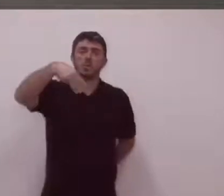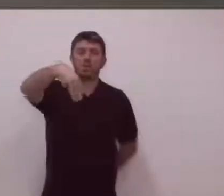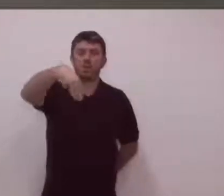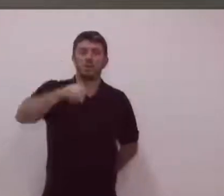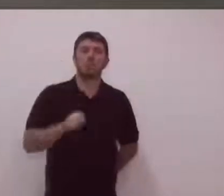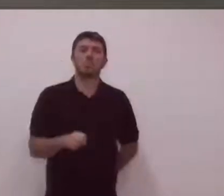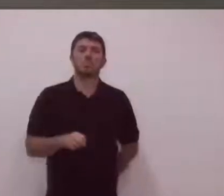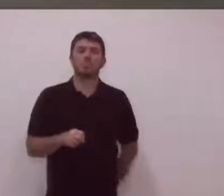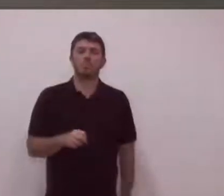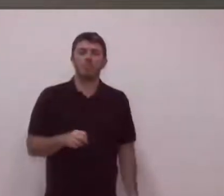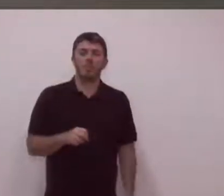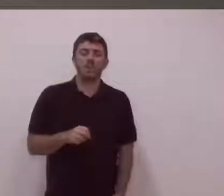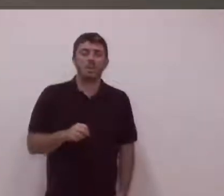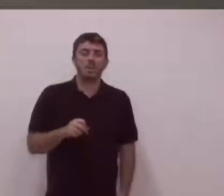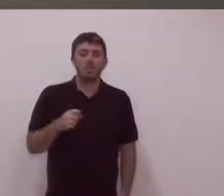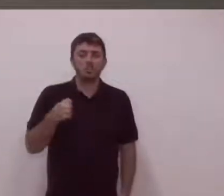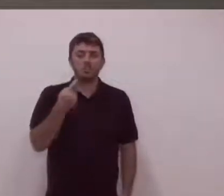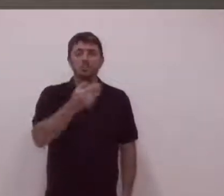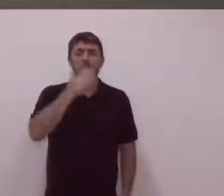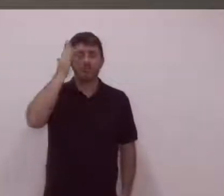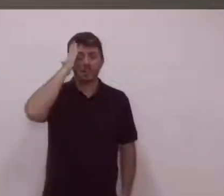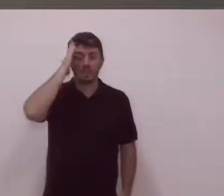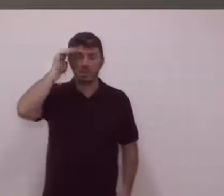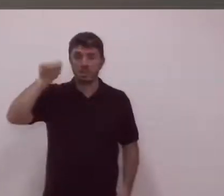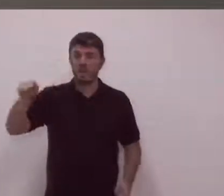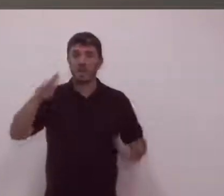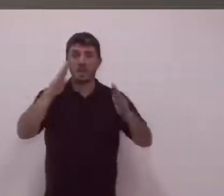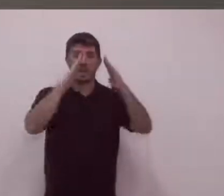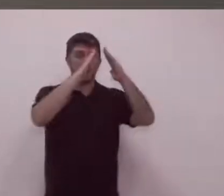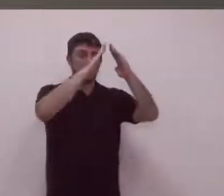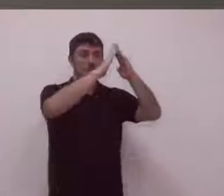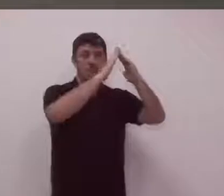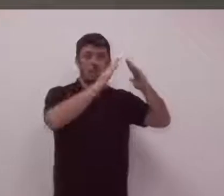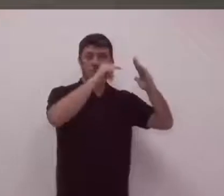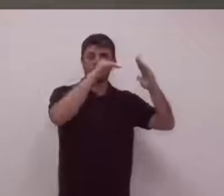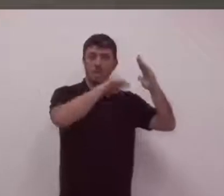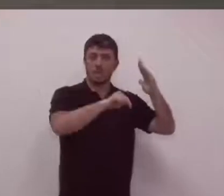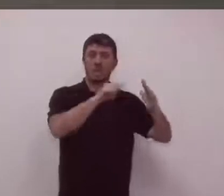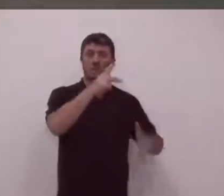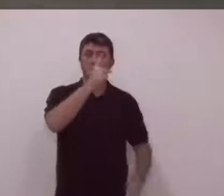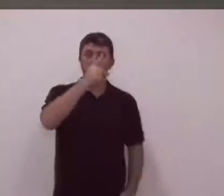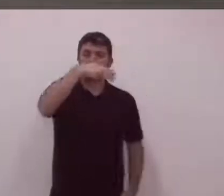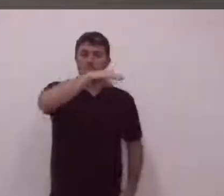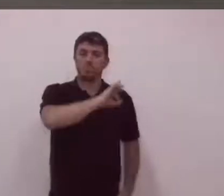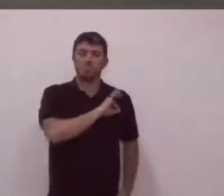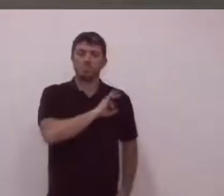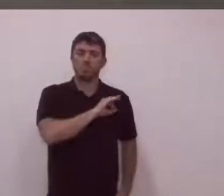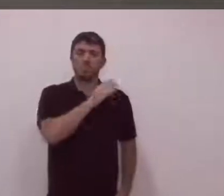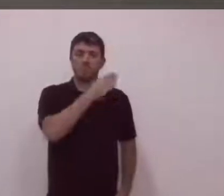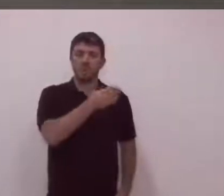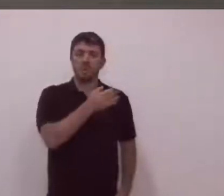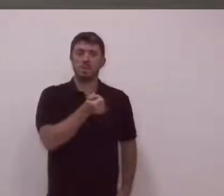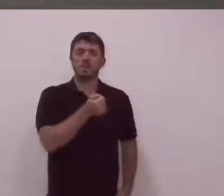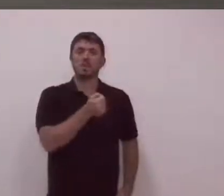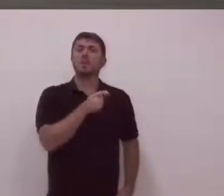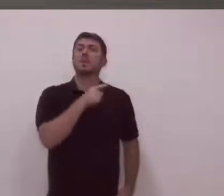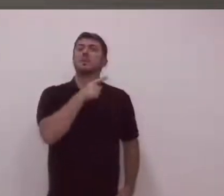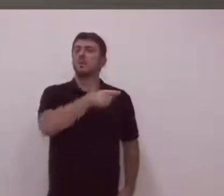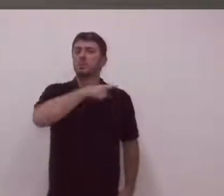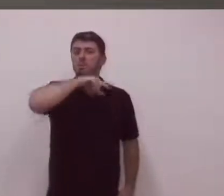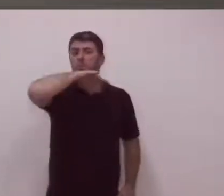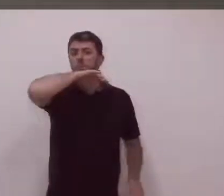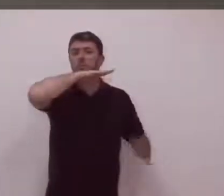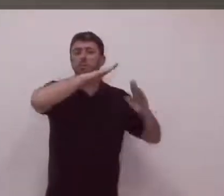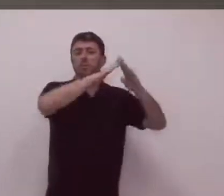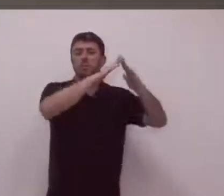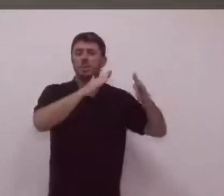gente fala da situação precária do prédio da polícia militar que sem dúvida os militares merecem instalações muito